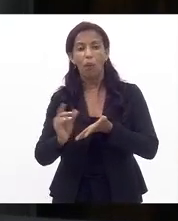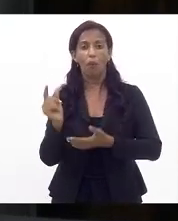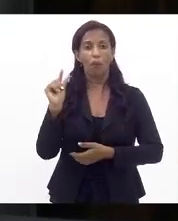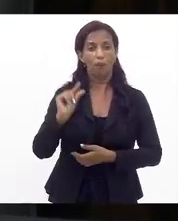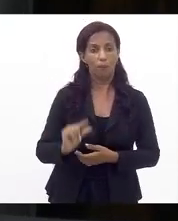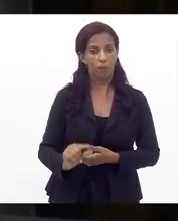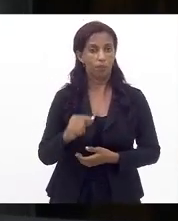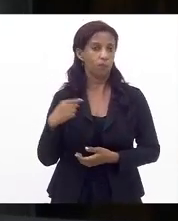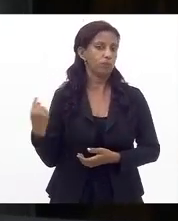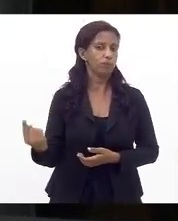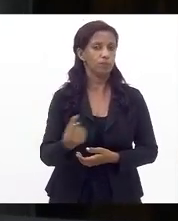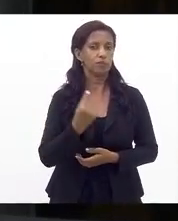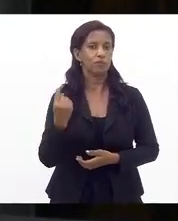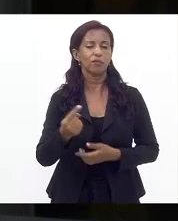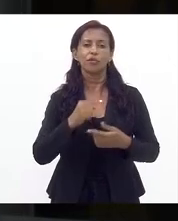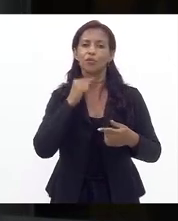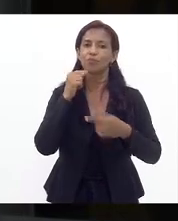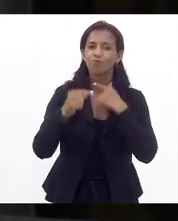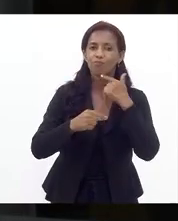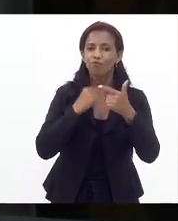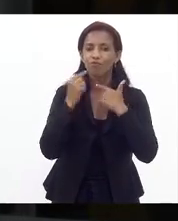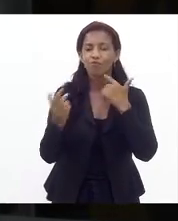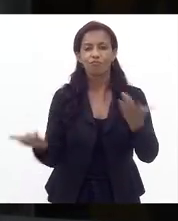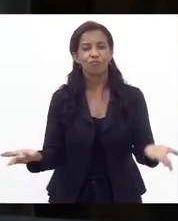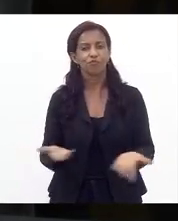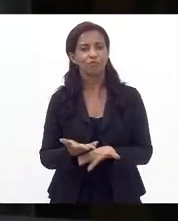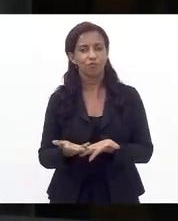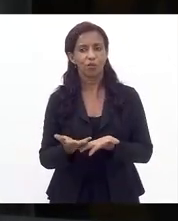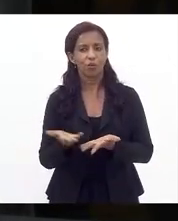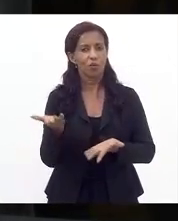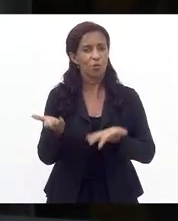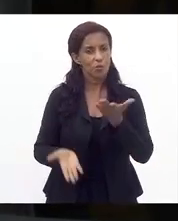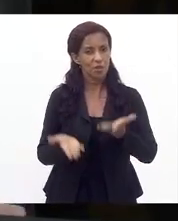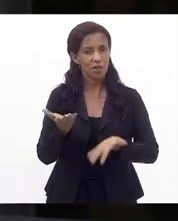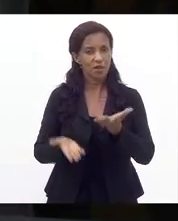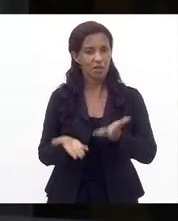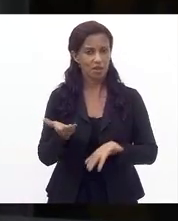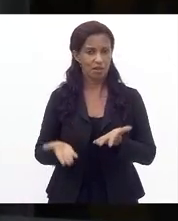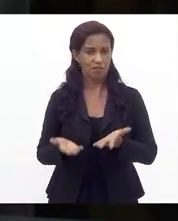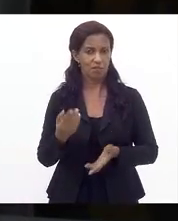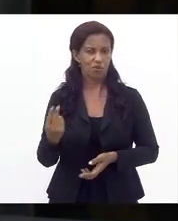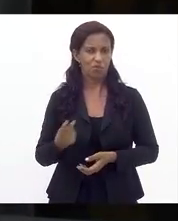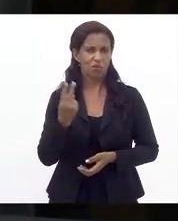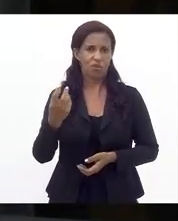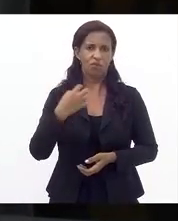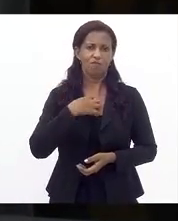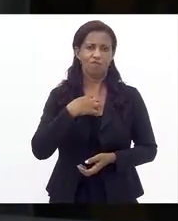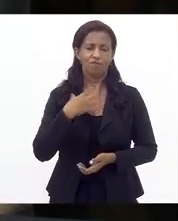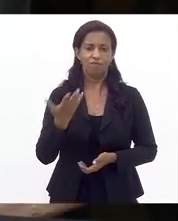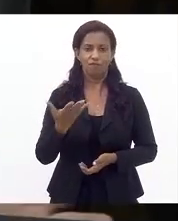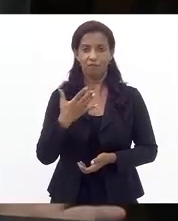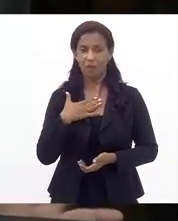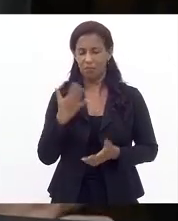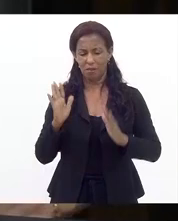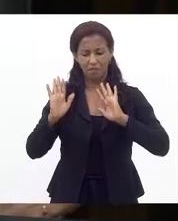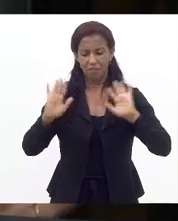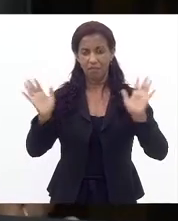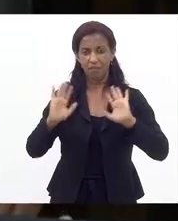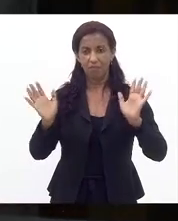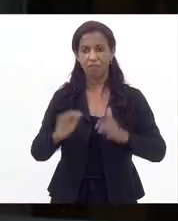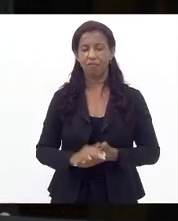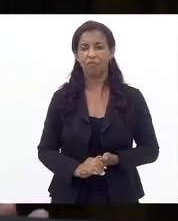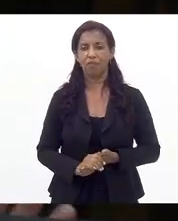e nós não conseguirmos hoje eu o equilíbrio das contas não faz o menor sentido para mim mas eu não